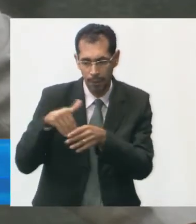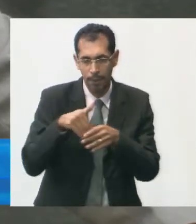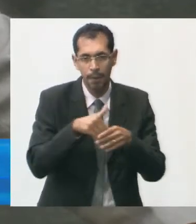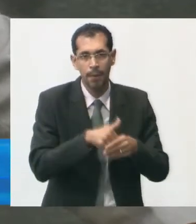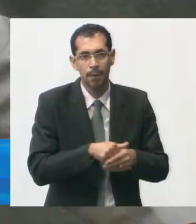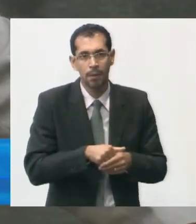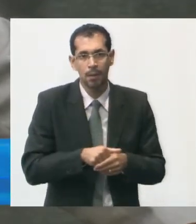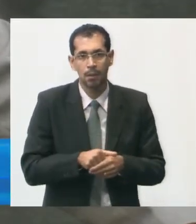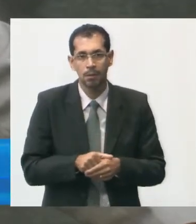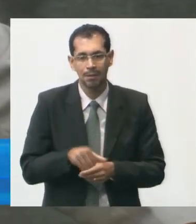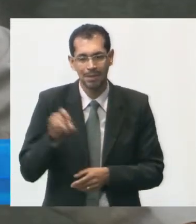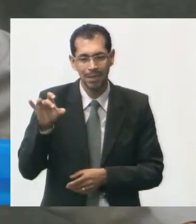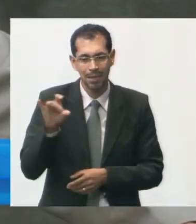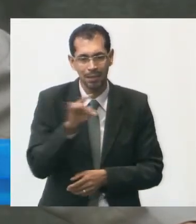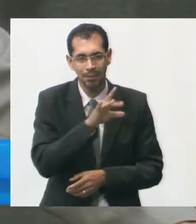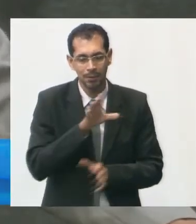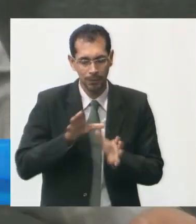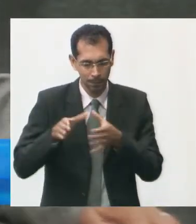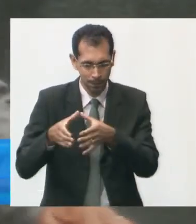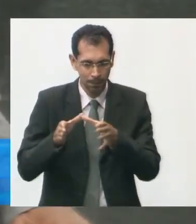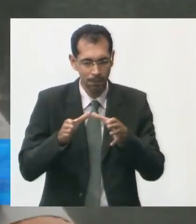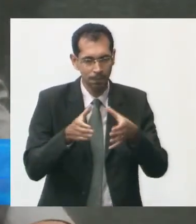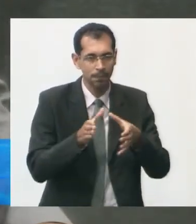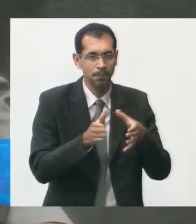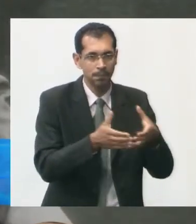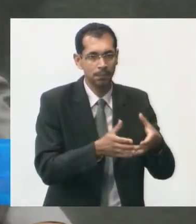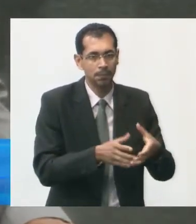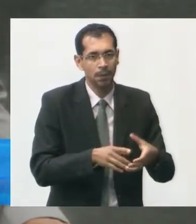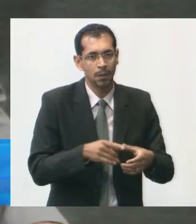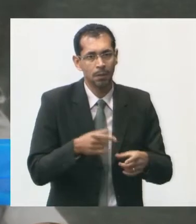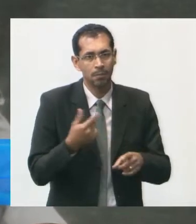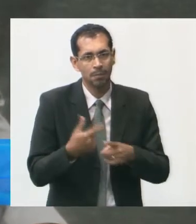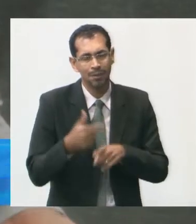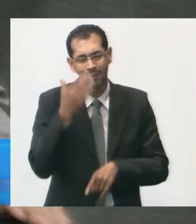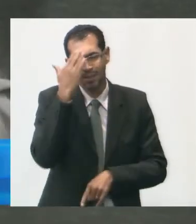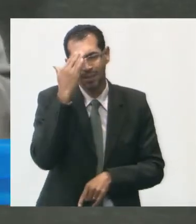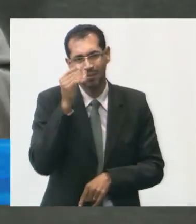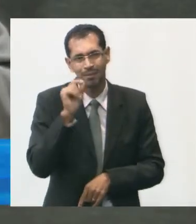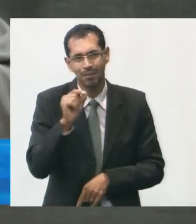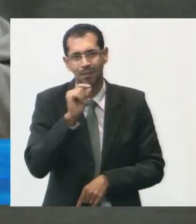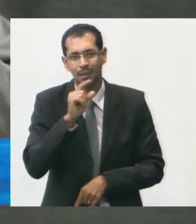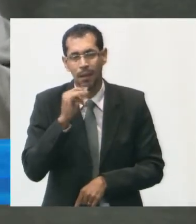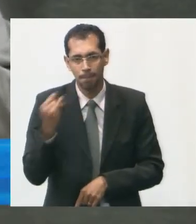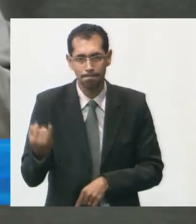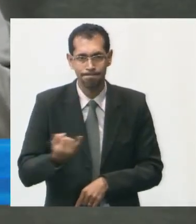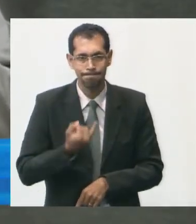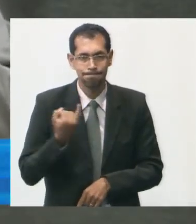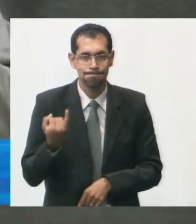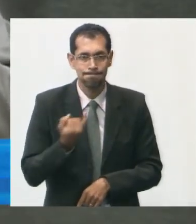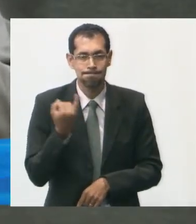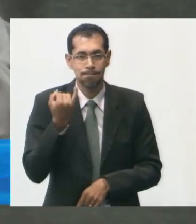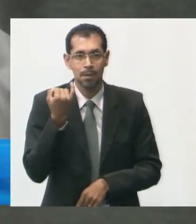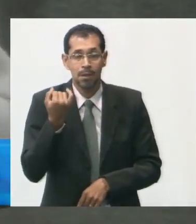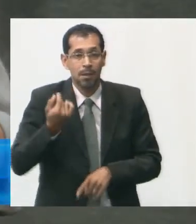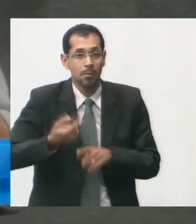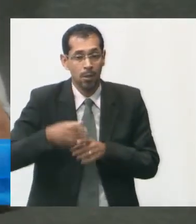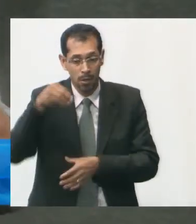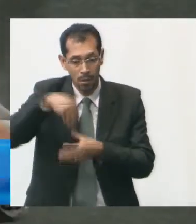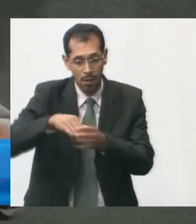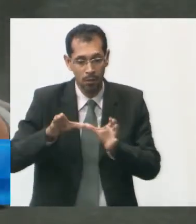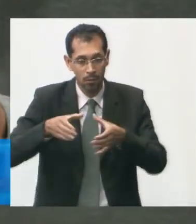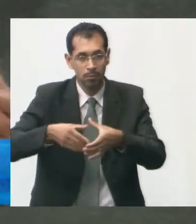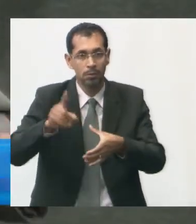todos que participaram, porque a gente sabe que acaba sendo importante que quando se tem uma discussão nas comunidades, acaba